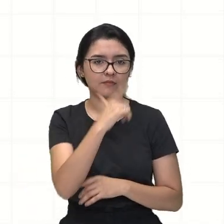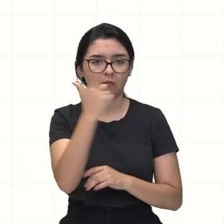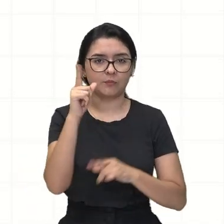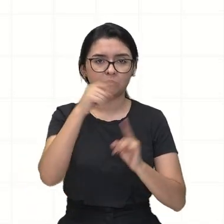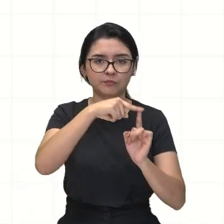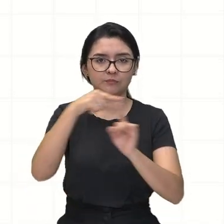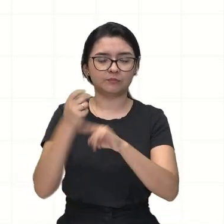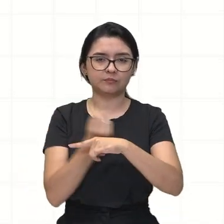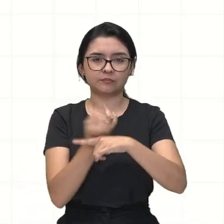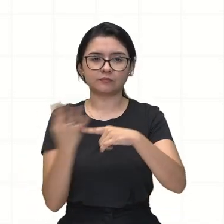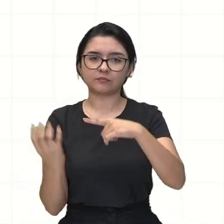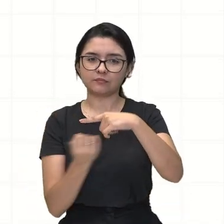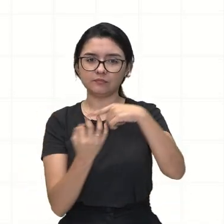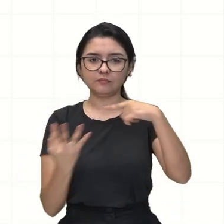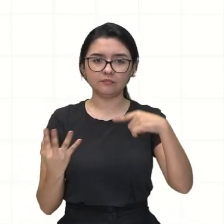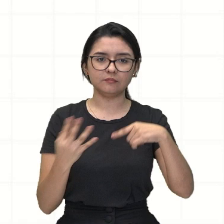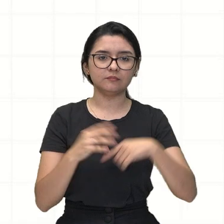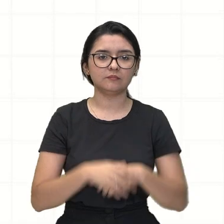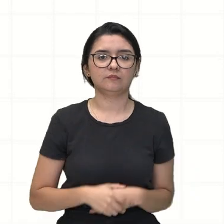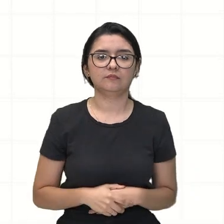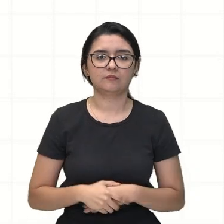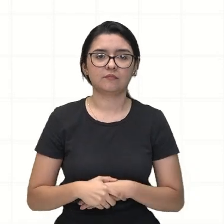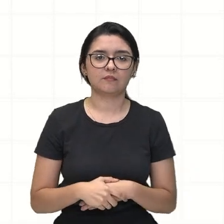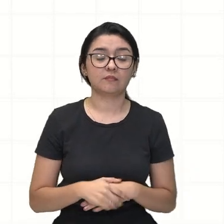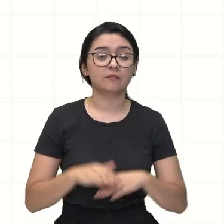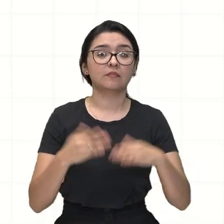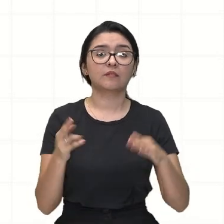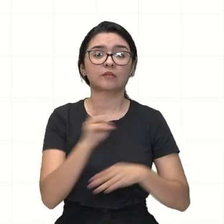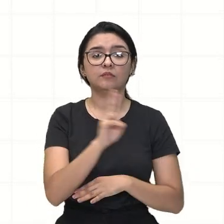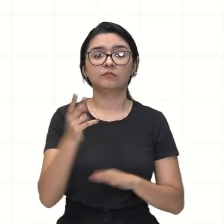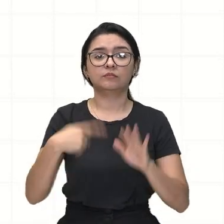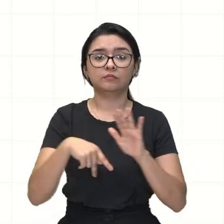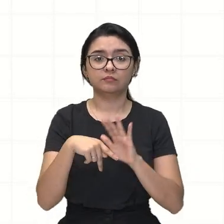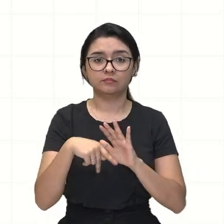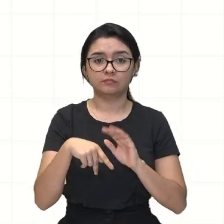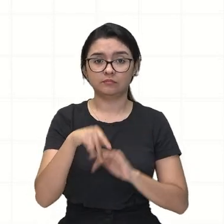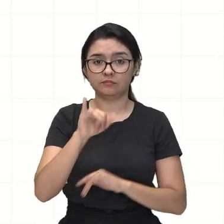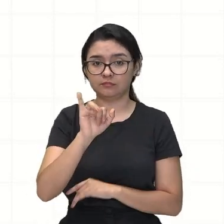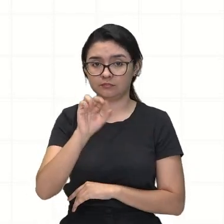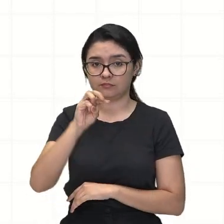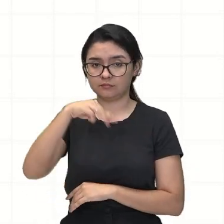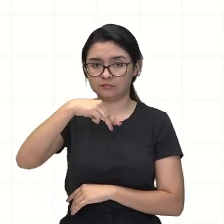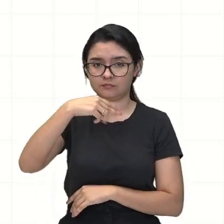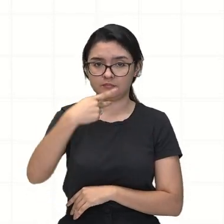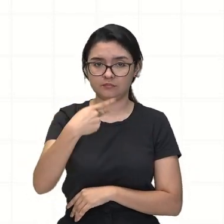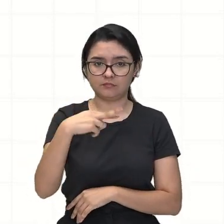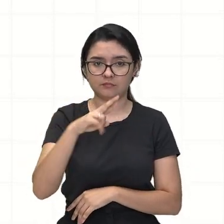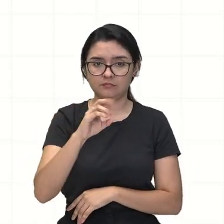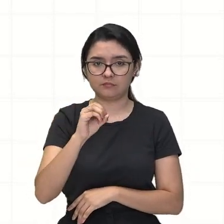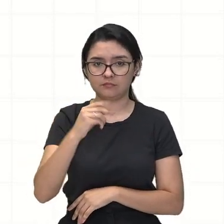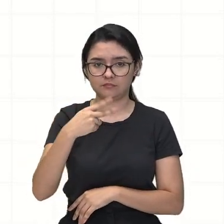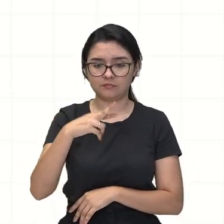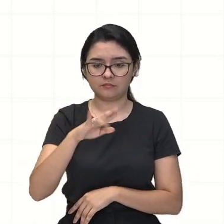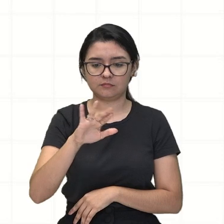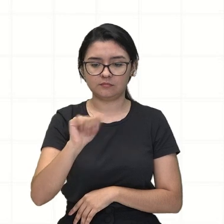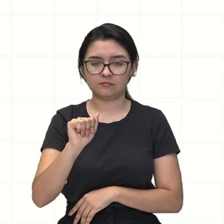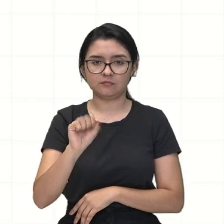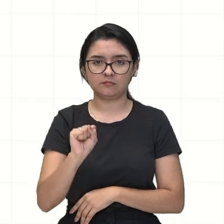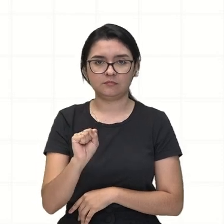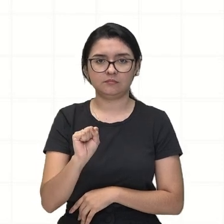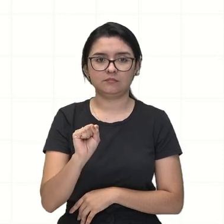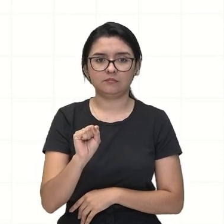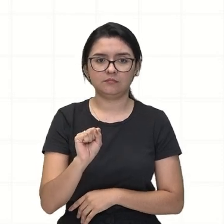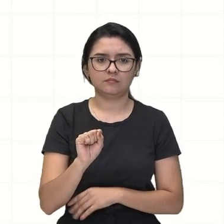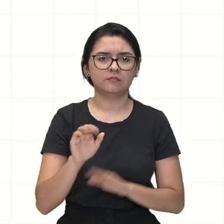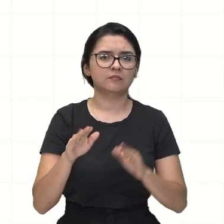E a esse tipo de fração, meus queridos alunos, nós chamamos de frações impróprias. Tá legal? E